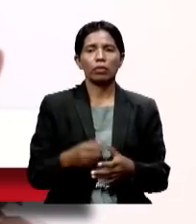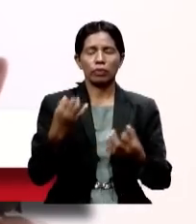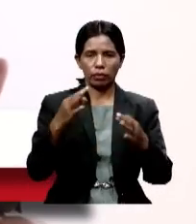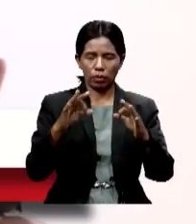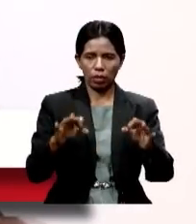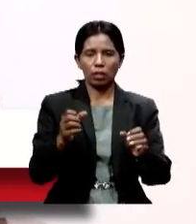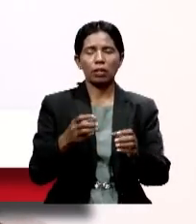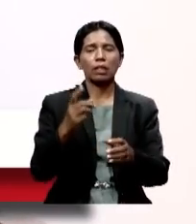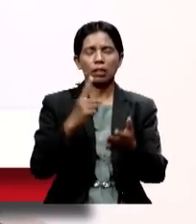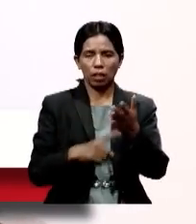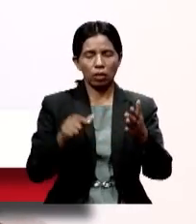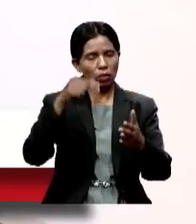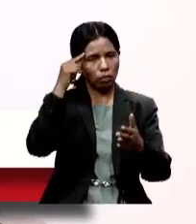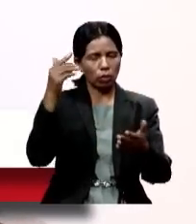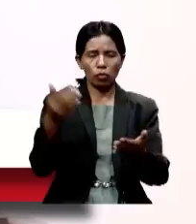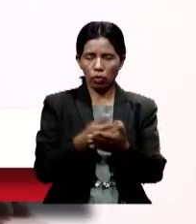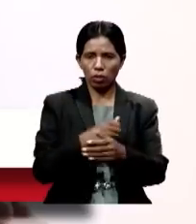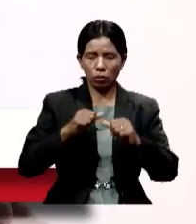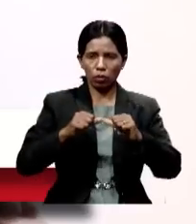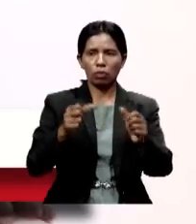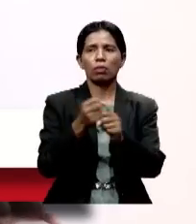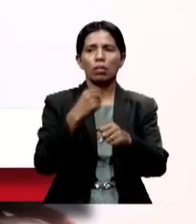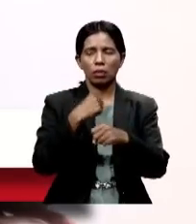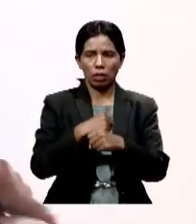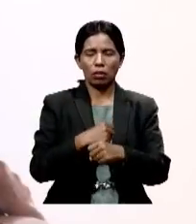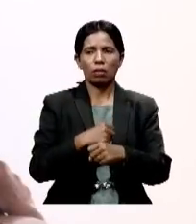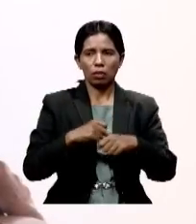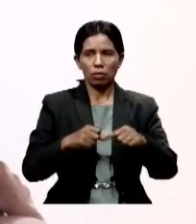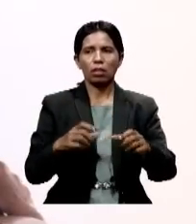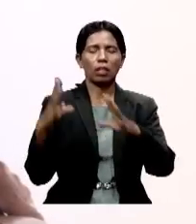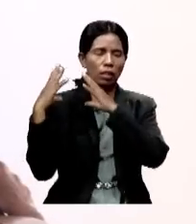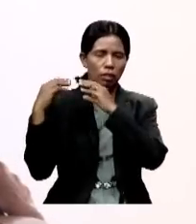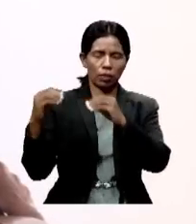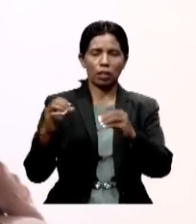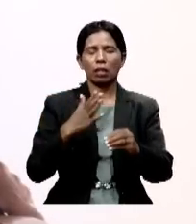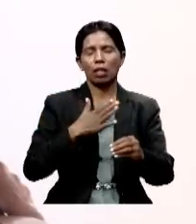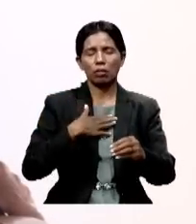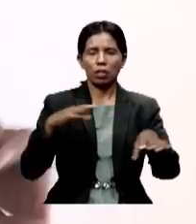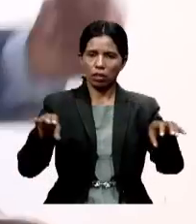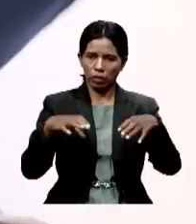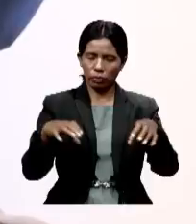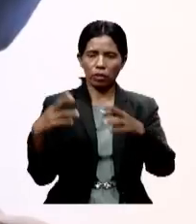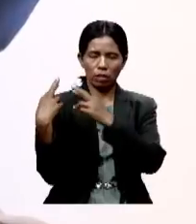na rajela governo ida forma ini nia continua. Experiência hanya mandato